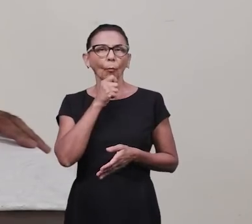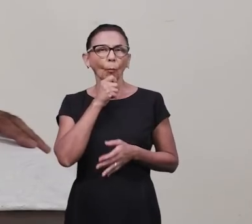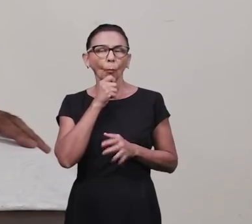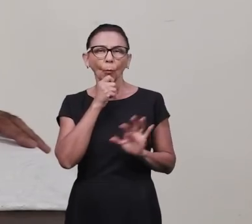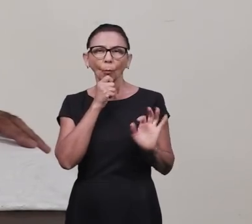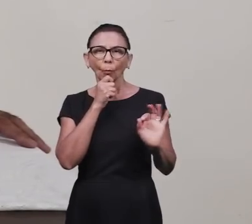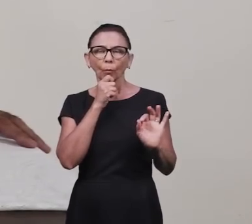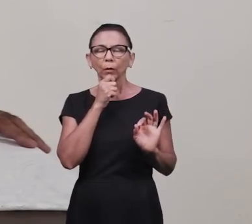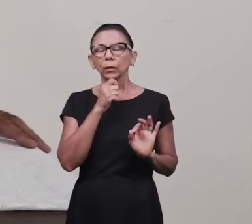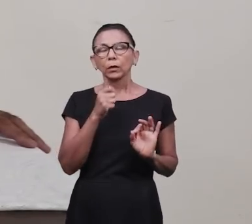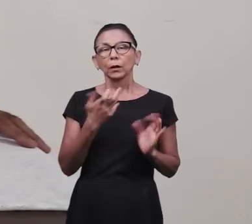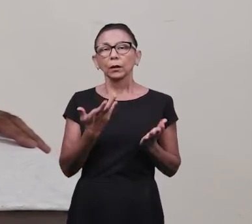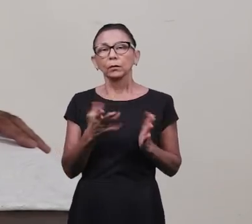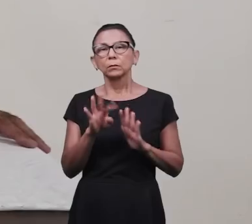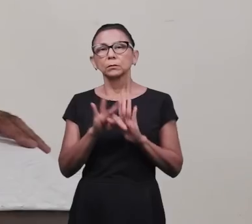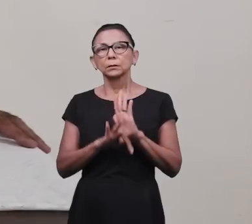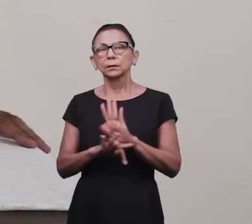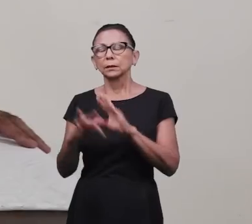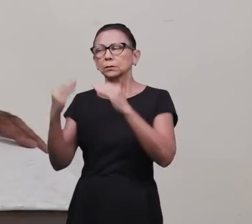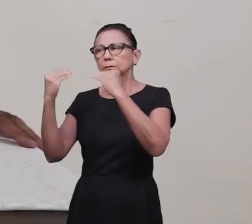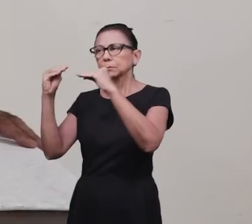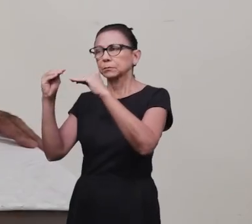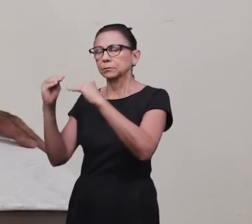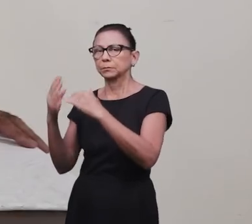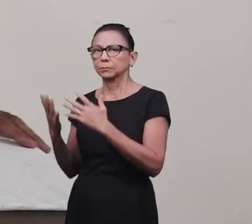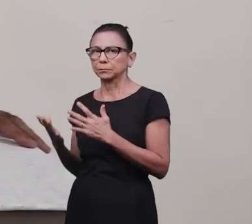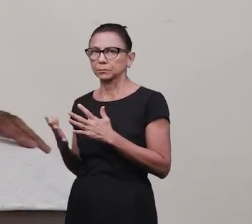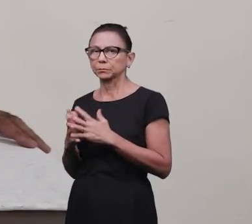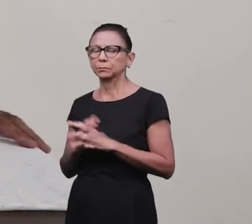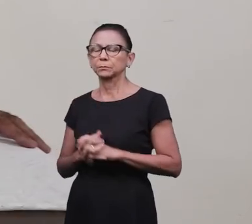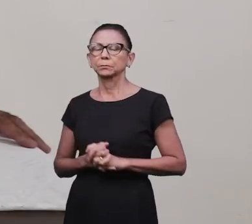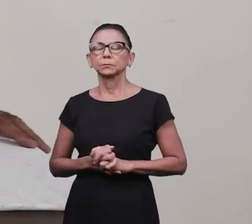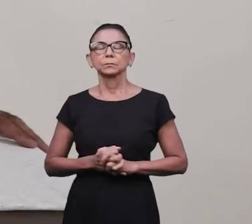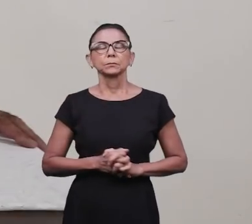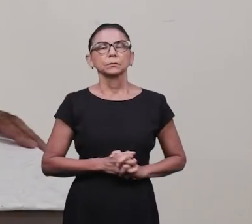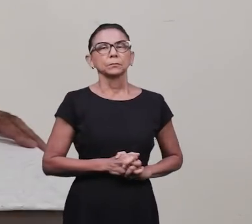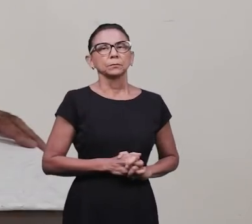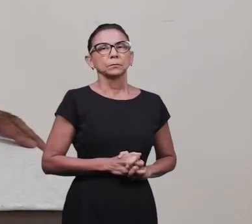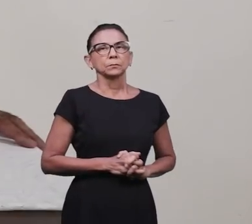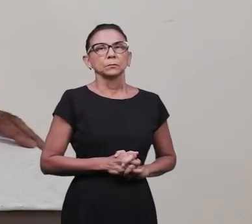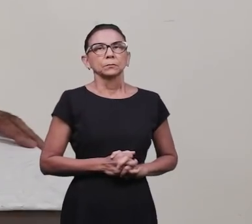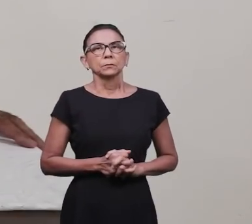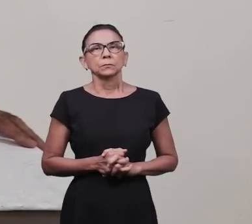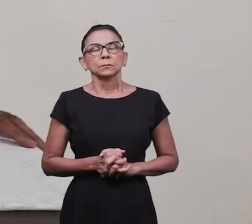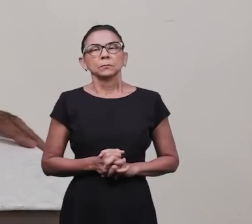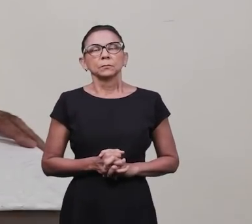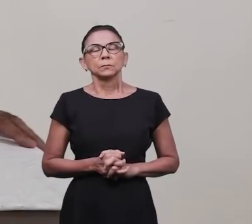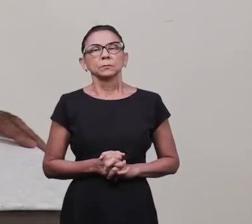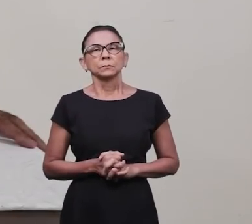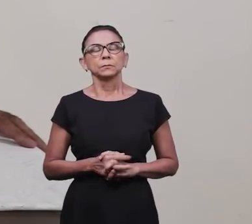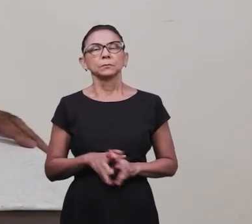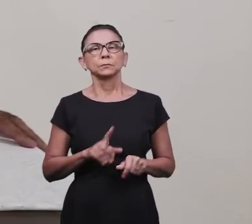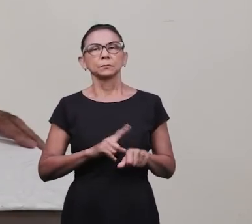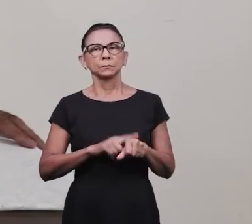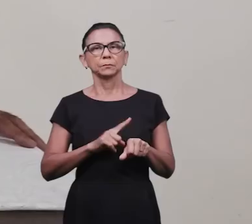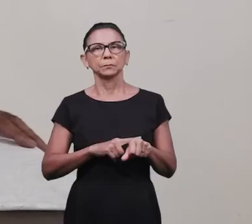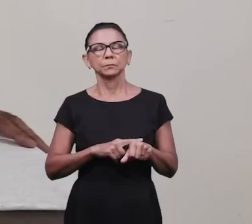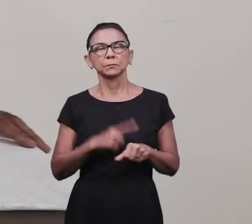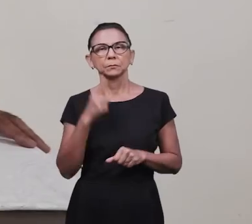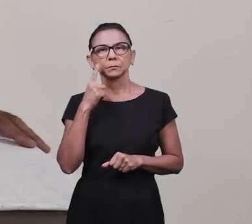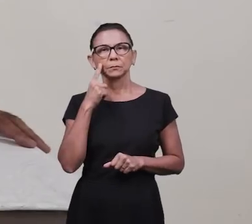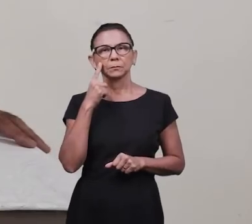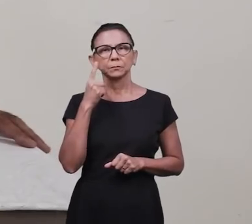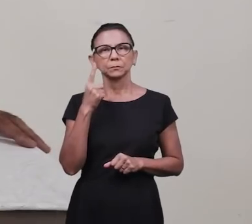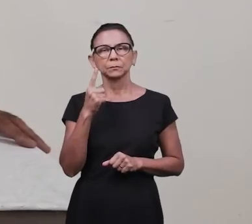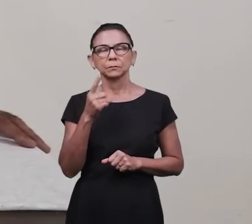você não tenha, o texto estará sendo projetado na tela. Estaremos todos lendo, né, agora o